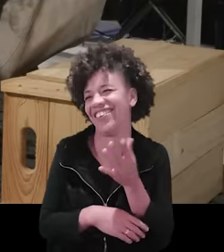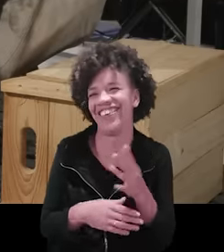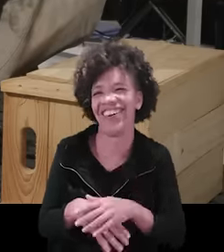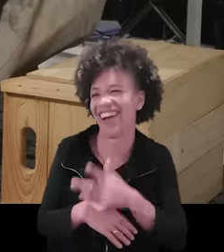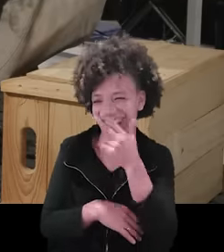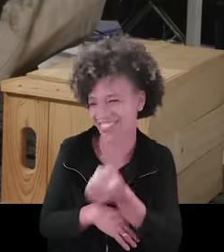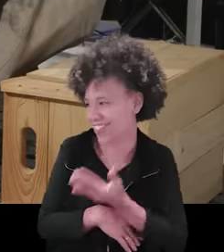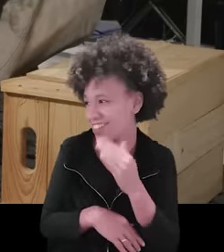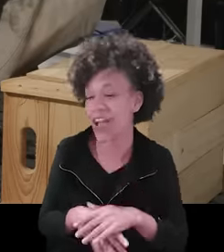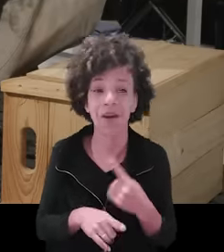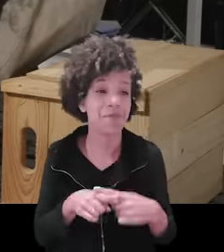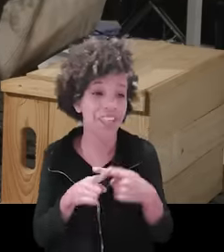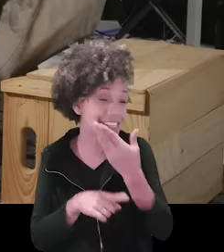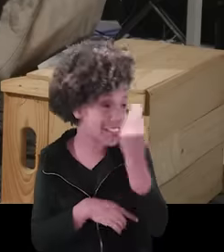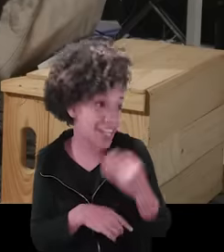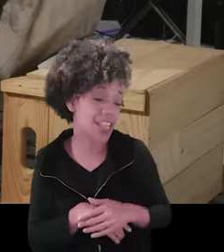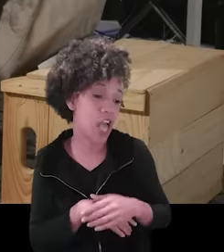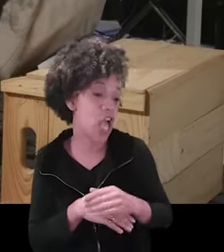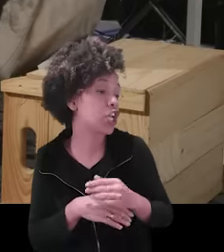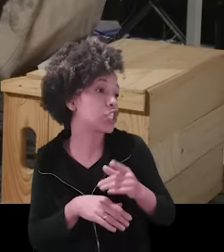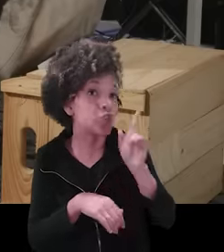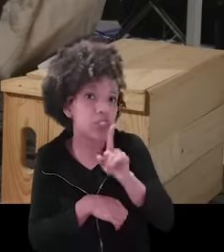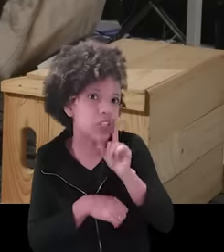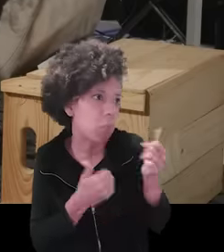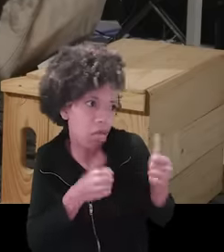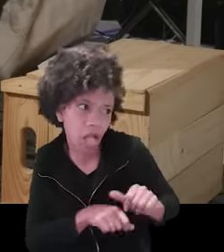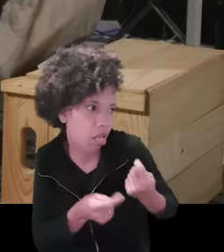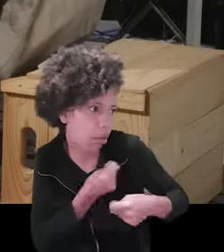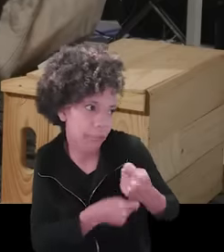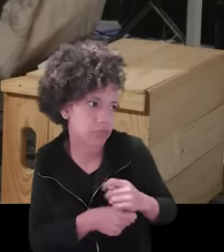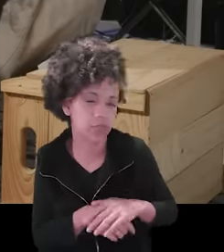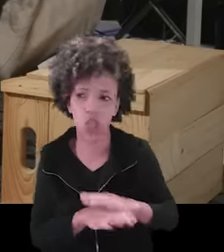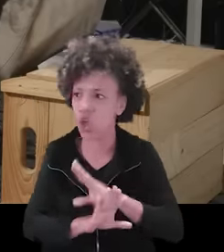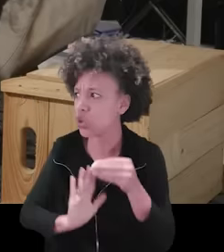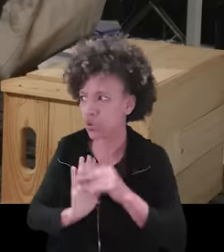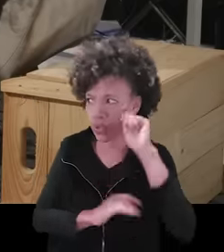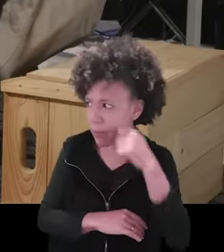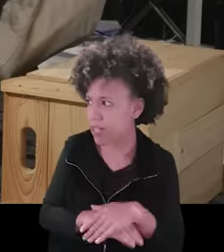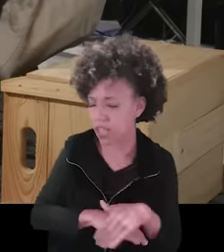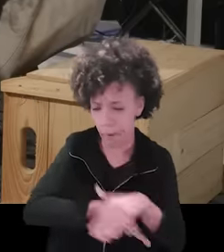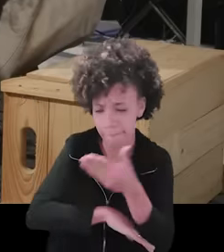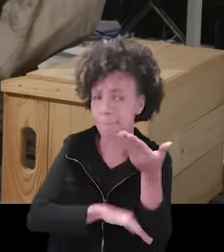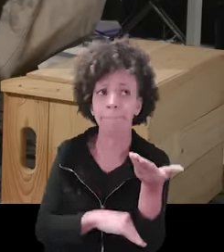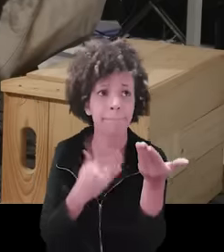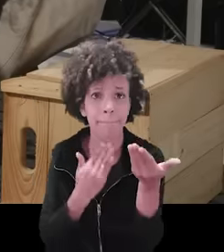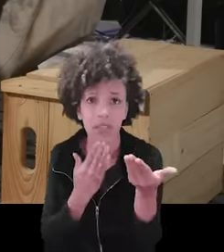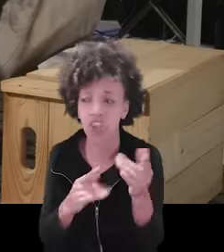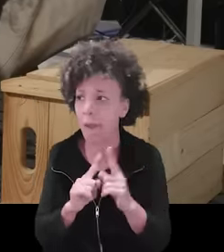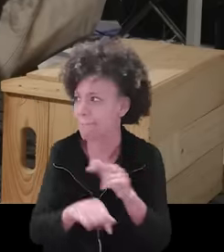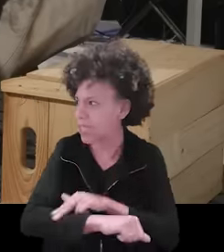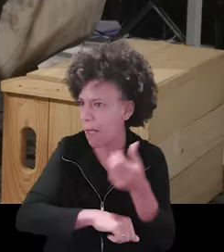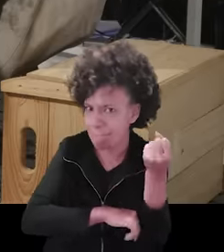fala porque a galera esquece também tem uma merdinha Econômica lá né ele falou assim cara todos os presos já estavam beleza